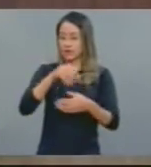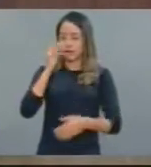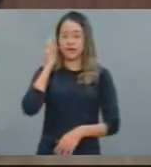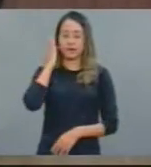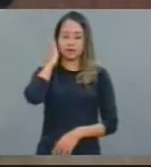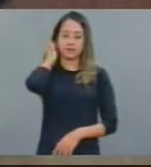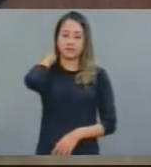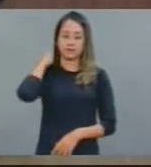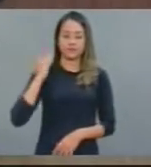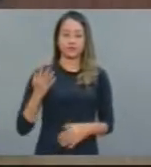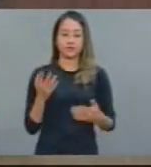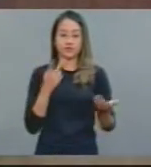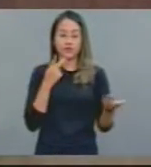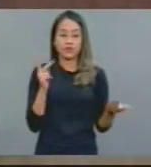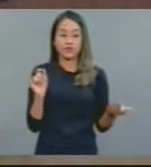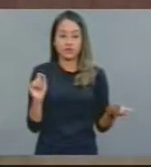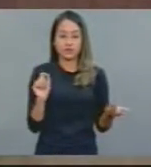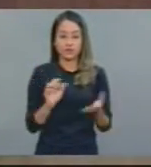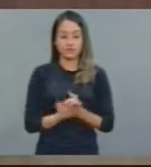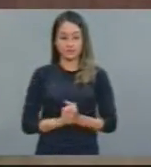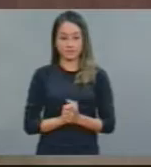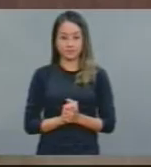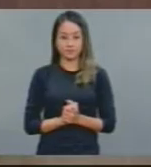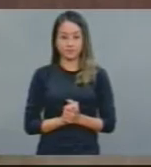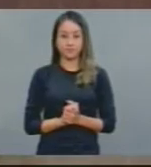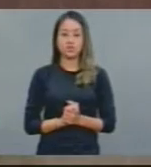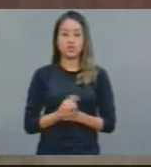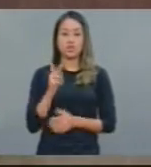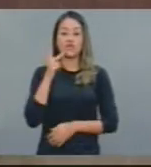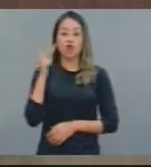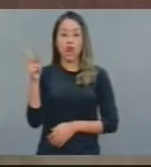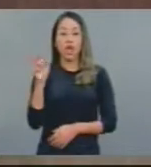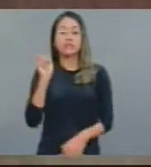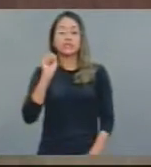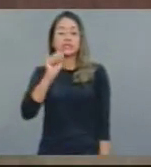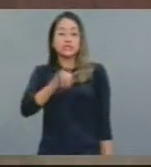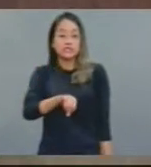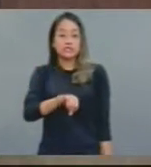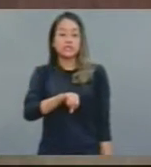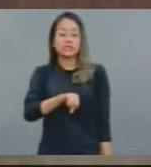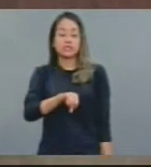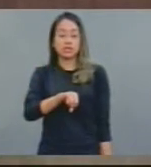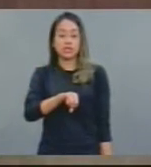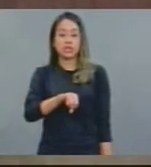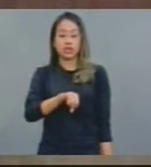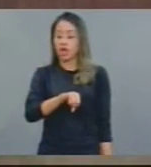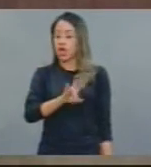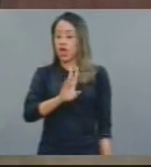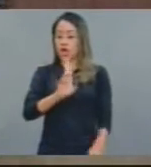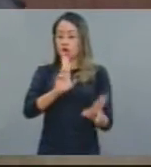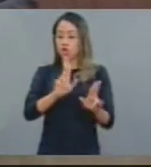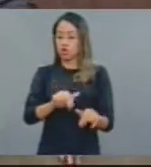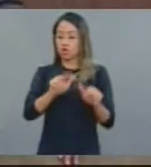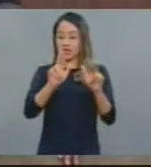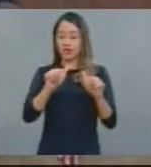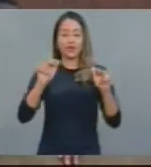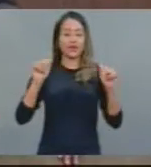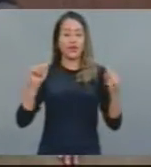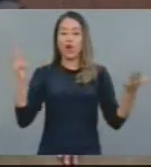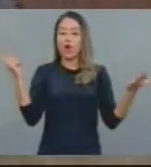candidata, dizia que nem que a vaca tossisse, palavras da então